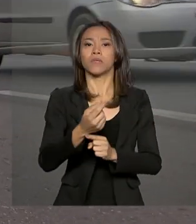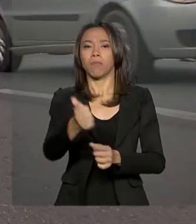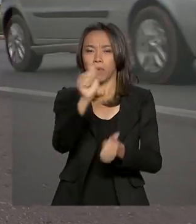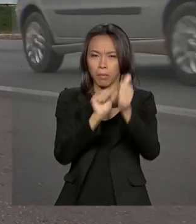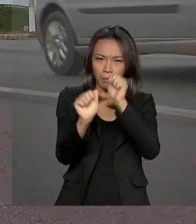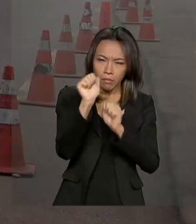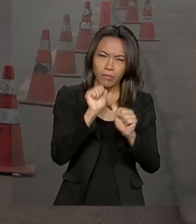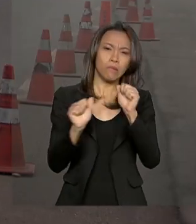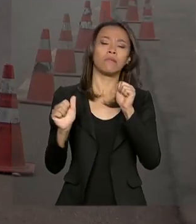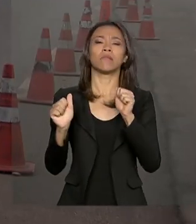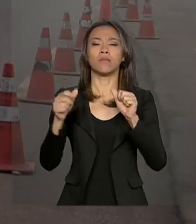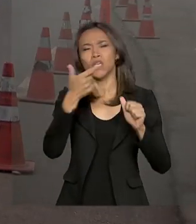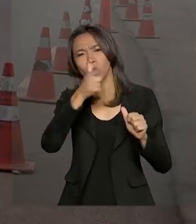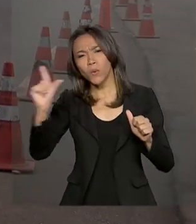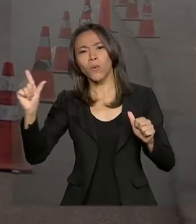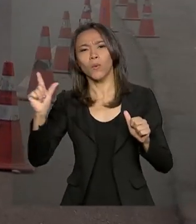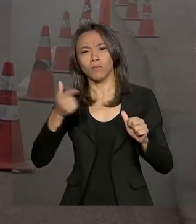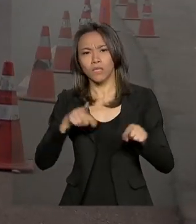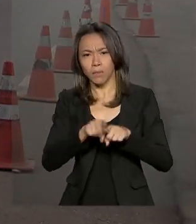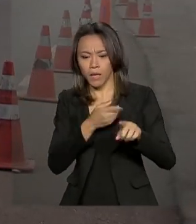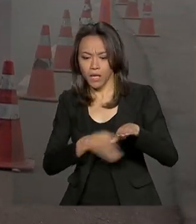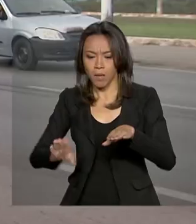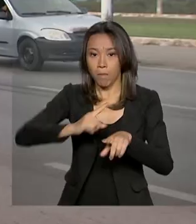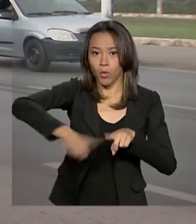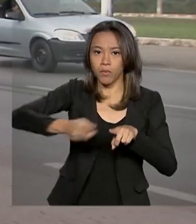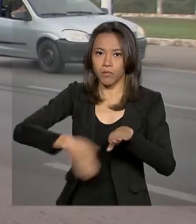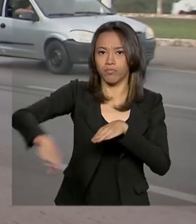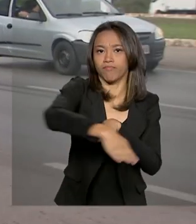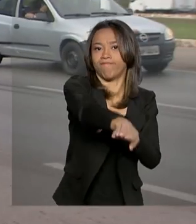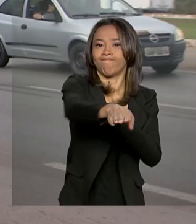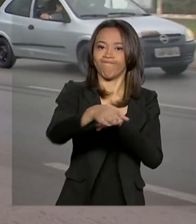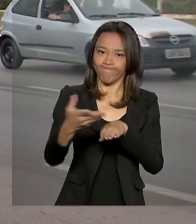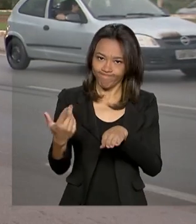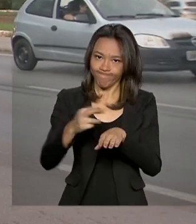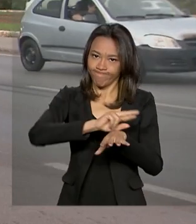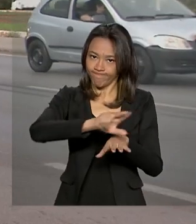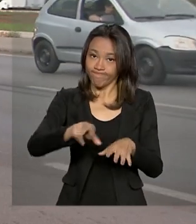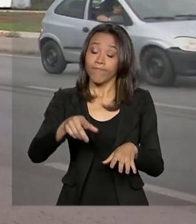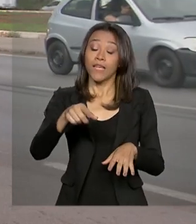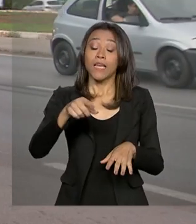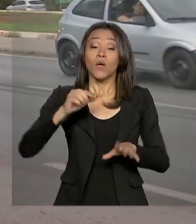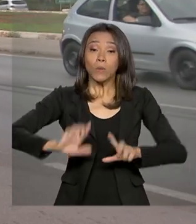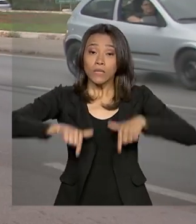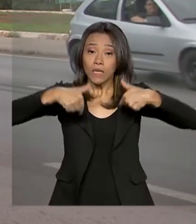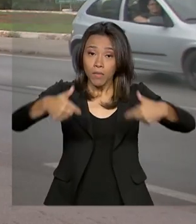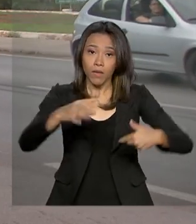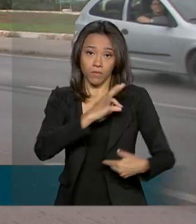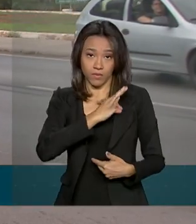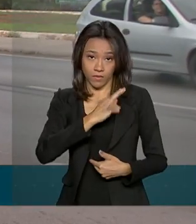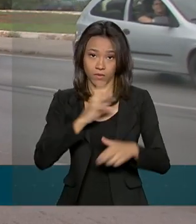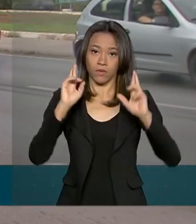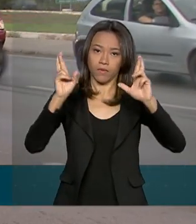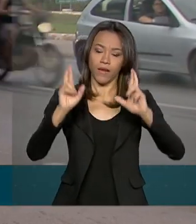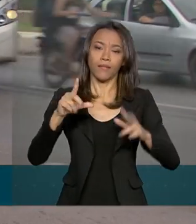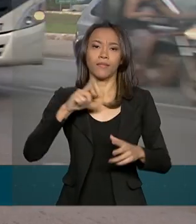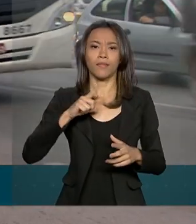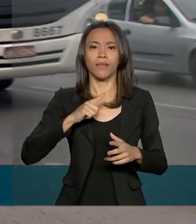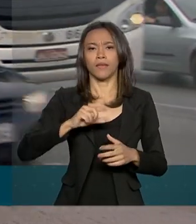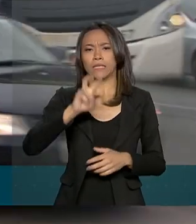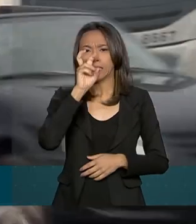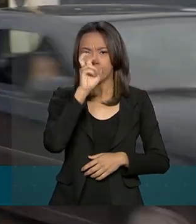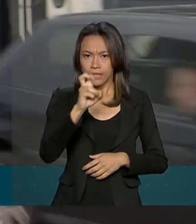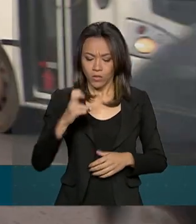ao volante e ultrapassagens proibidas de acordo com a prf a ação especial envolve cinco ministérios